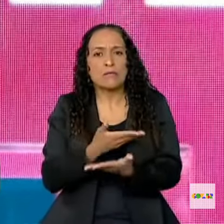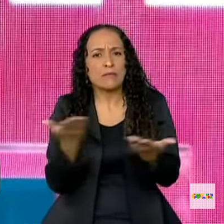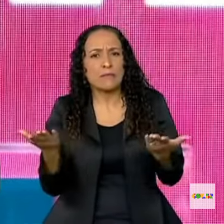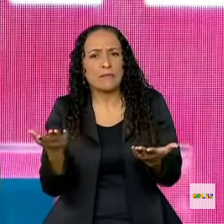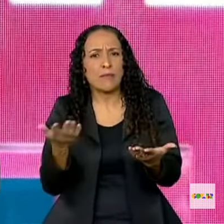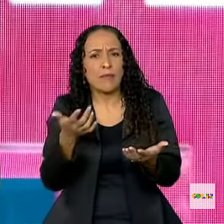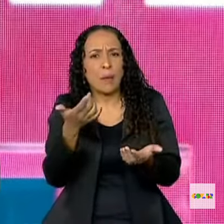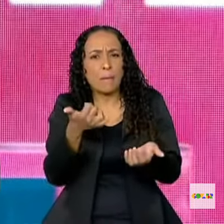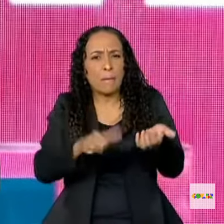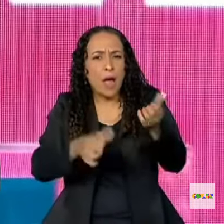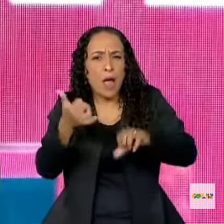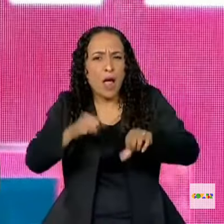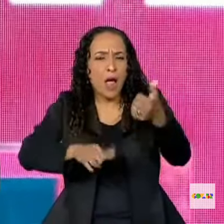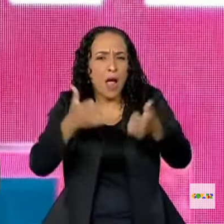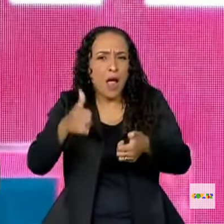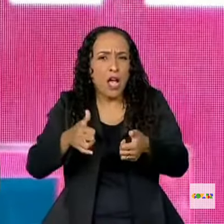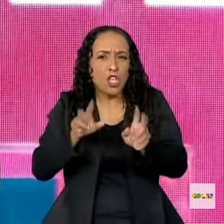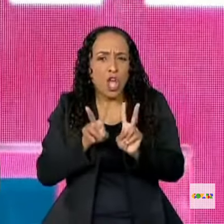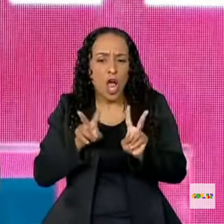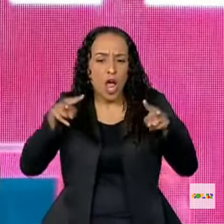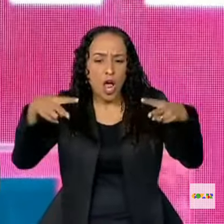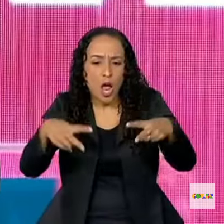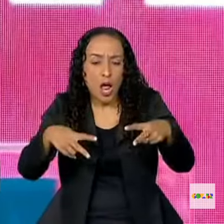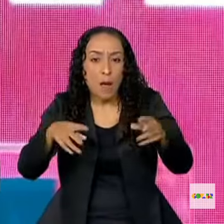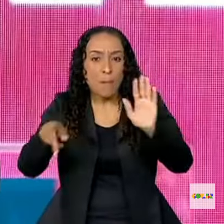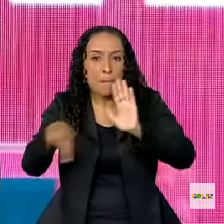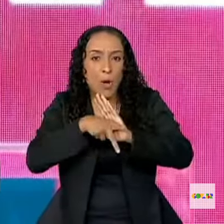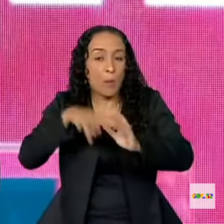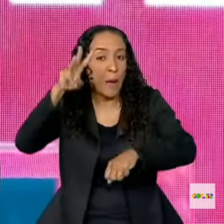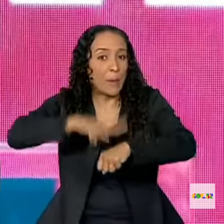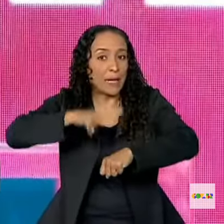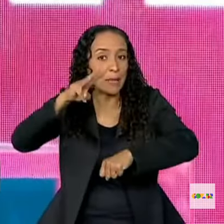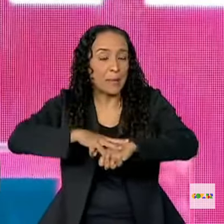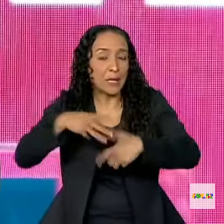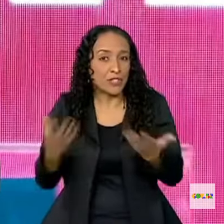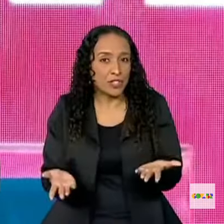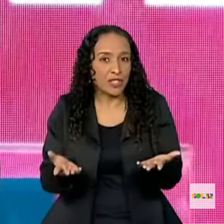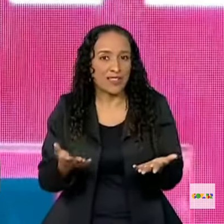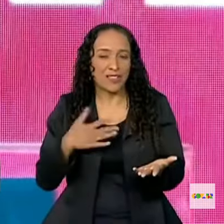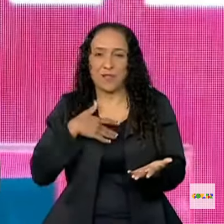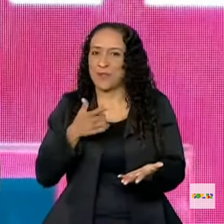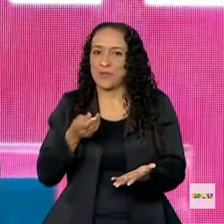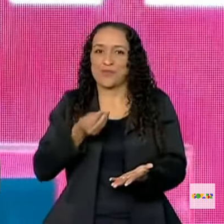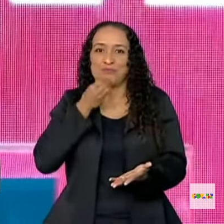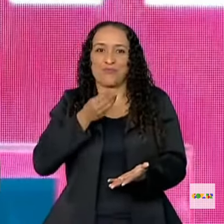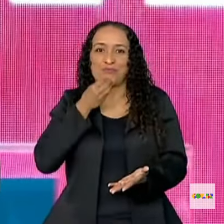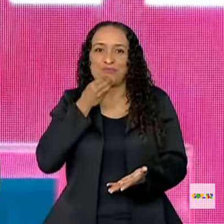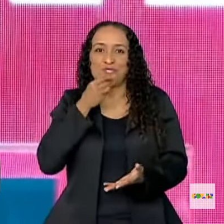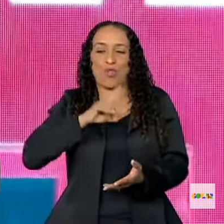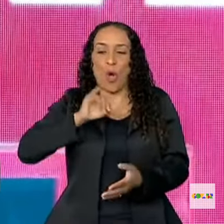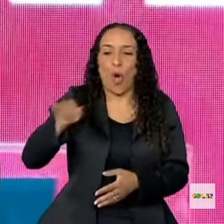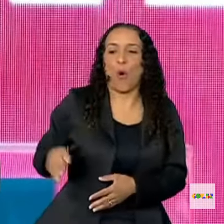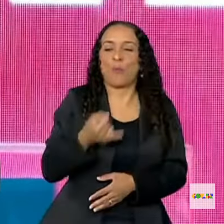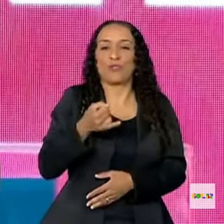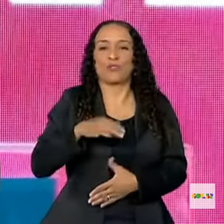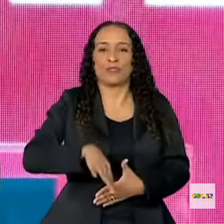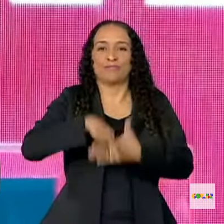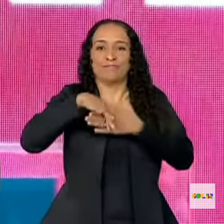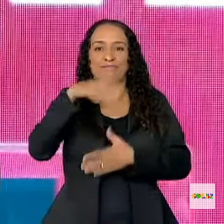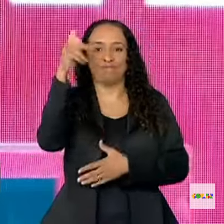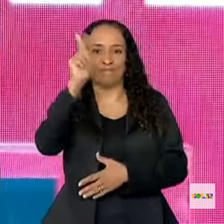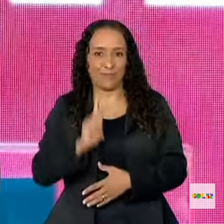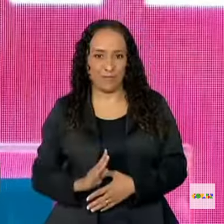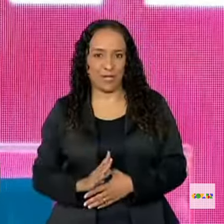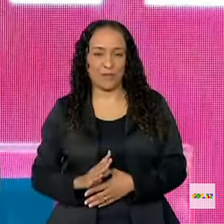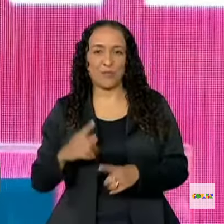analisar apenas do ponto de vista da matemática eu não poderia ter chance de governar porque